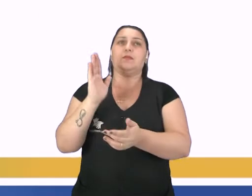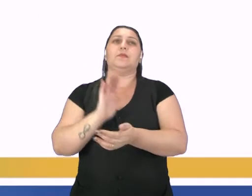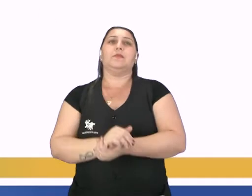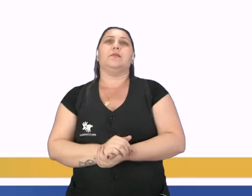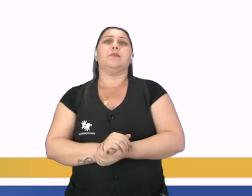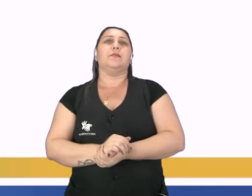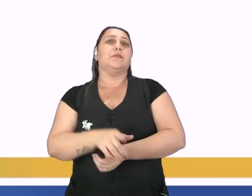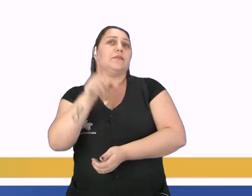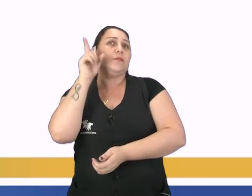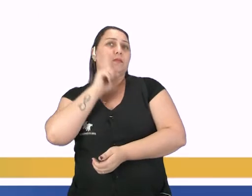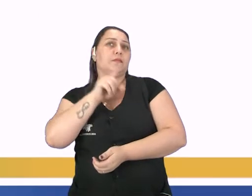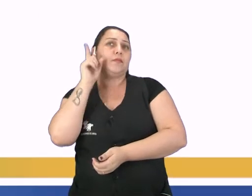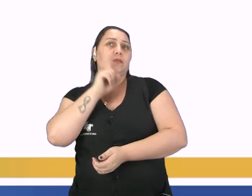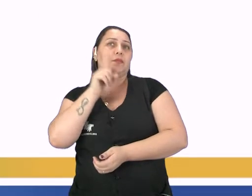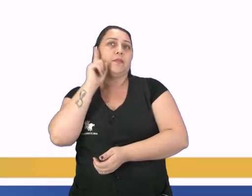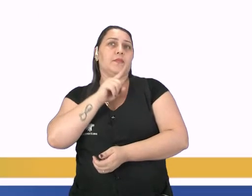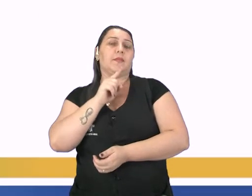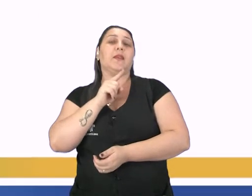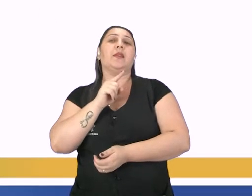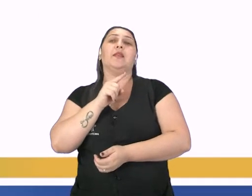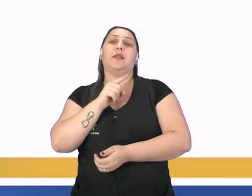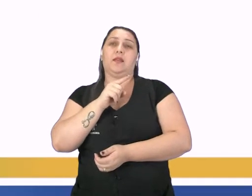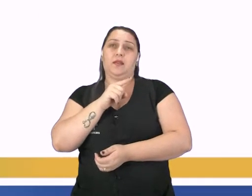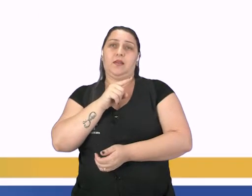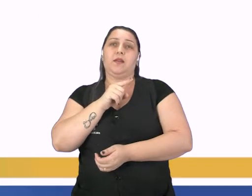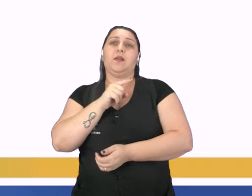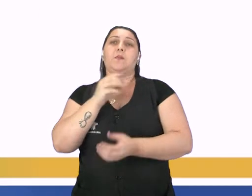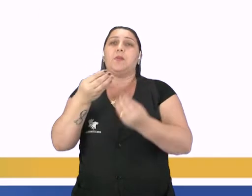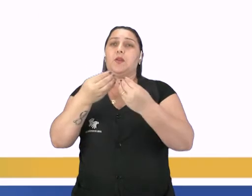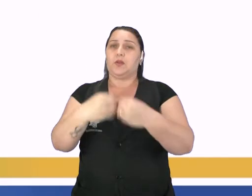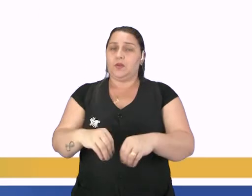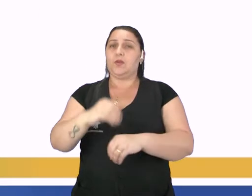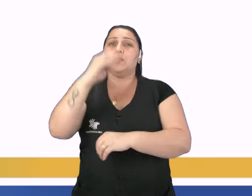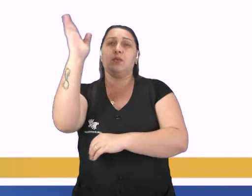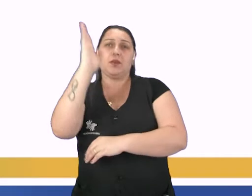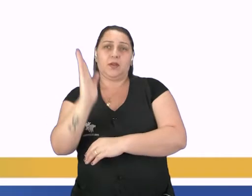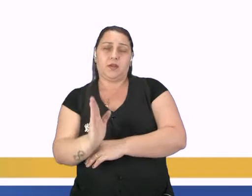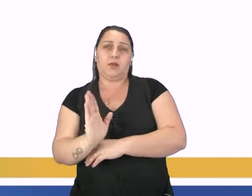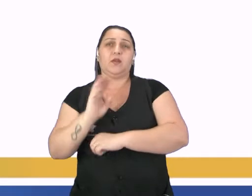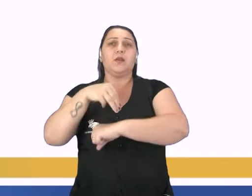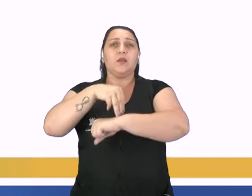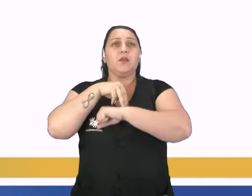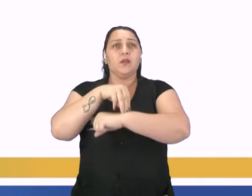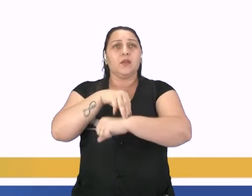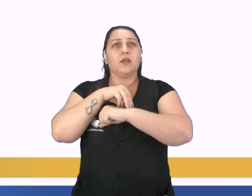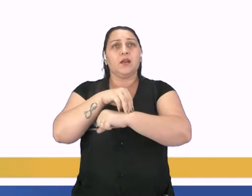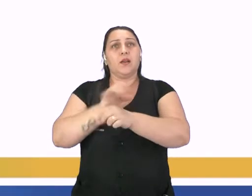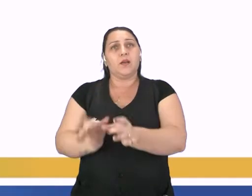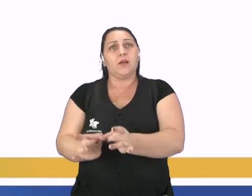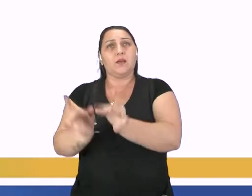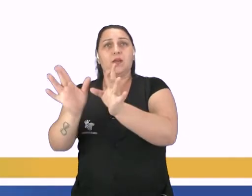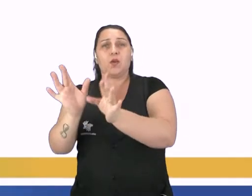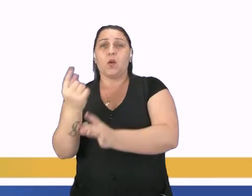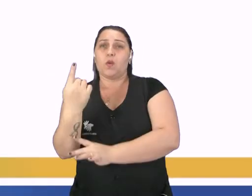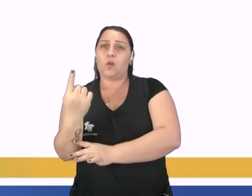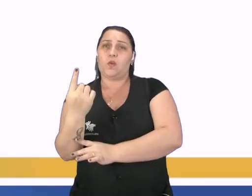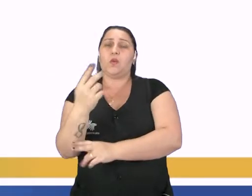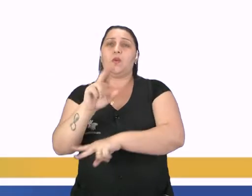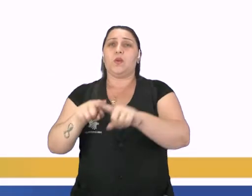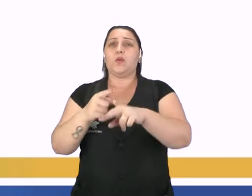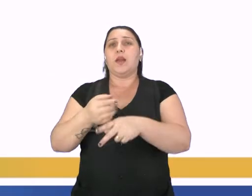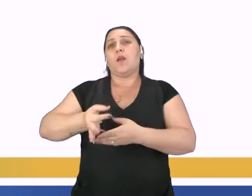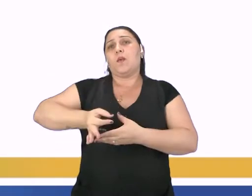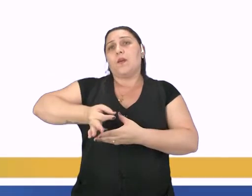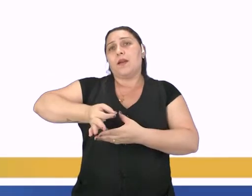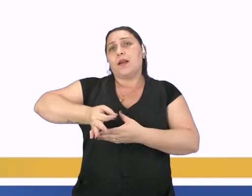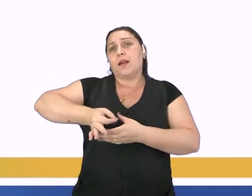econômica nos Estados Unidos atingiu em cheio o Brasil. Neste momento, o país exportava praticamente apenas um produto, que era o café,